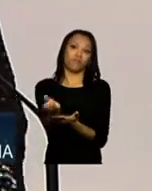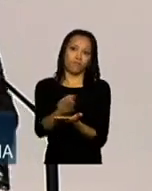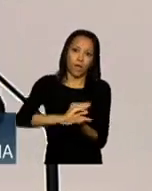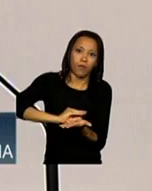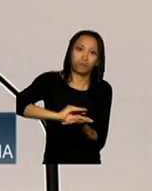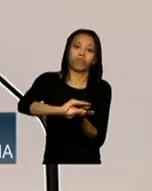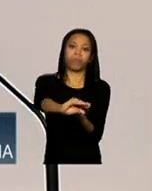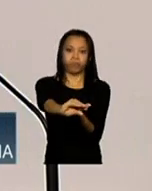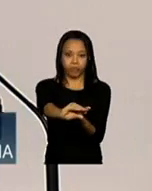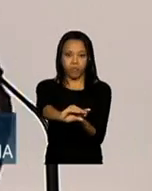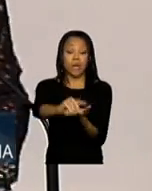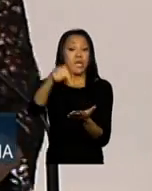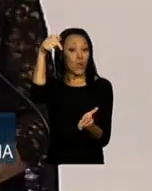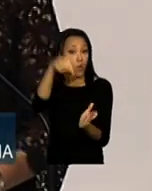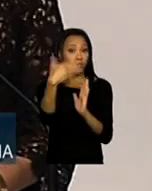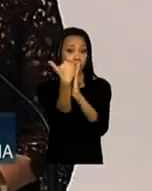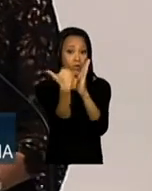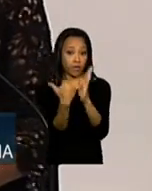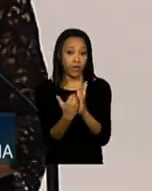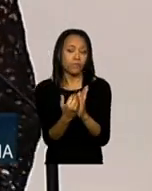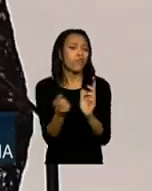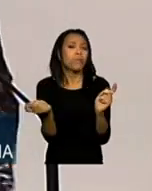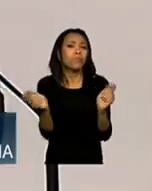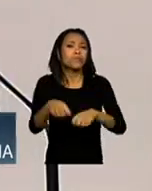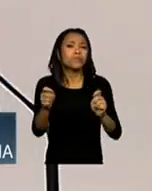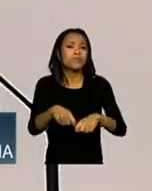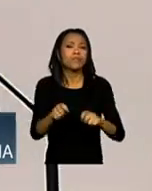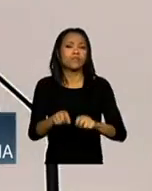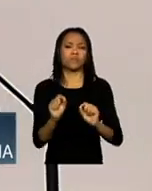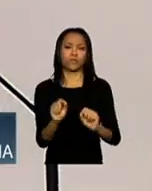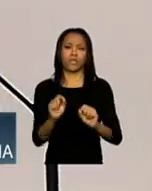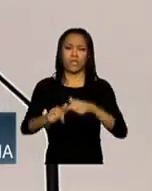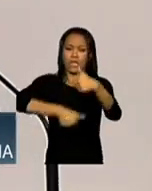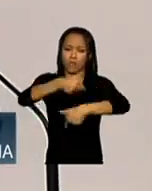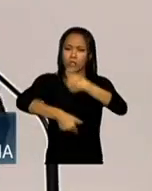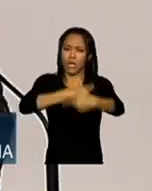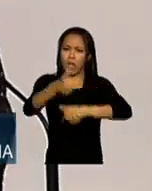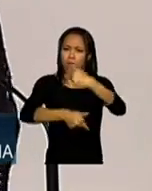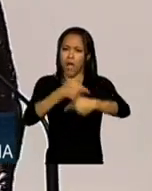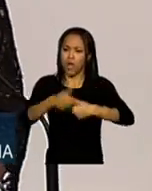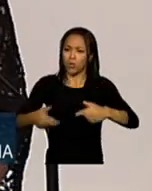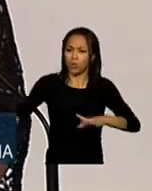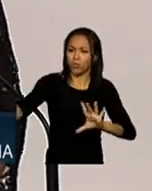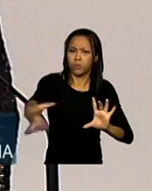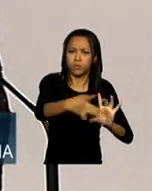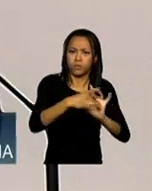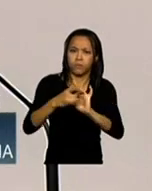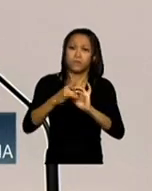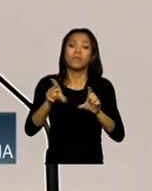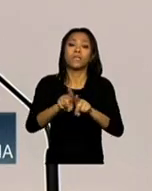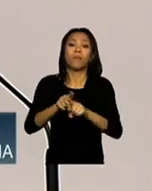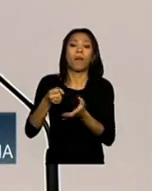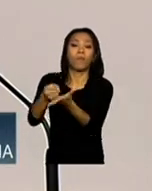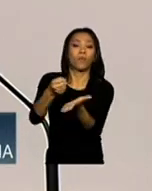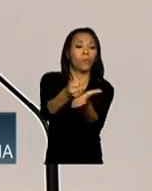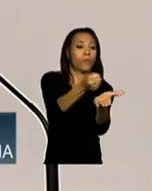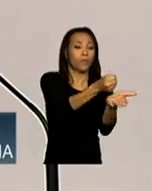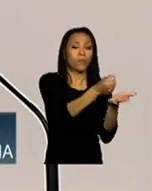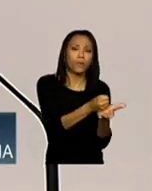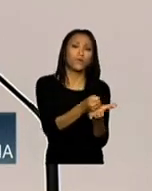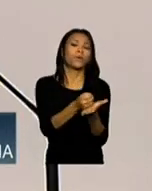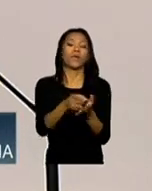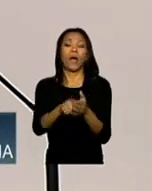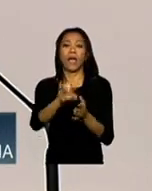ele, promovemos a integração de ações e de instrumentos de apoio à inovação